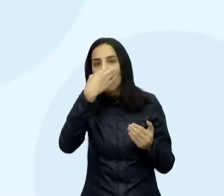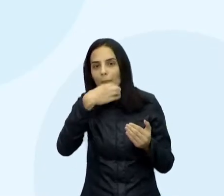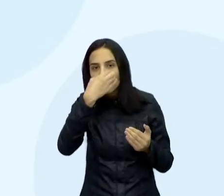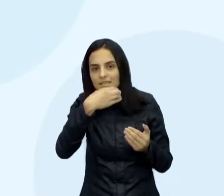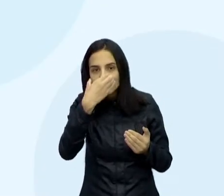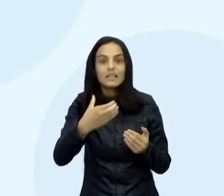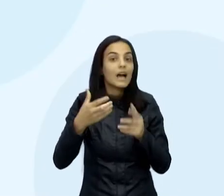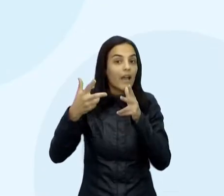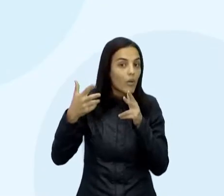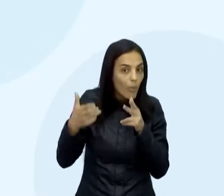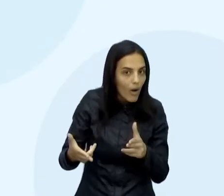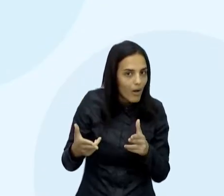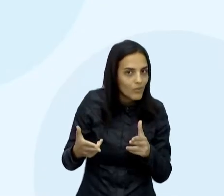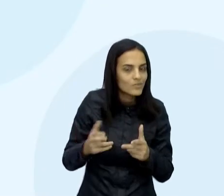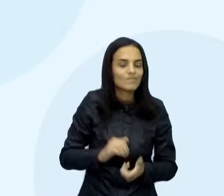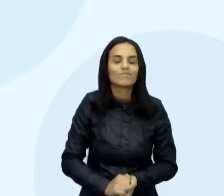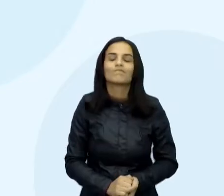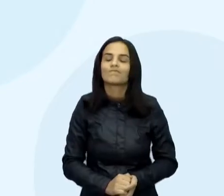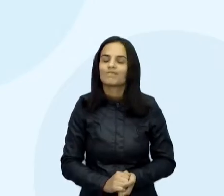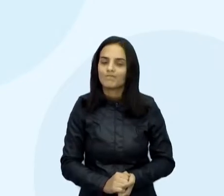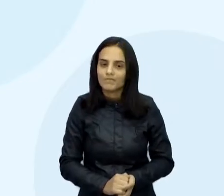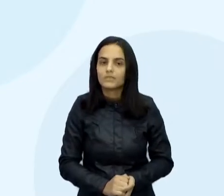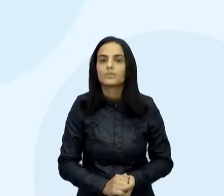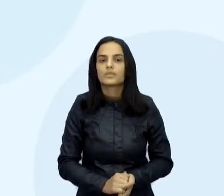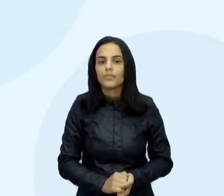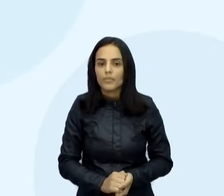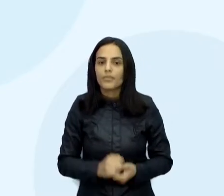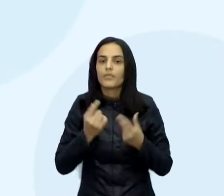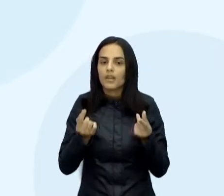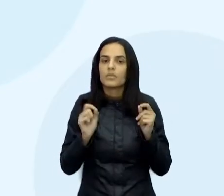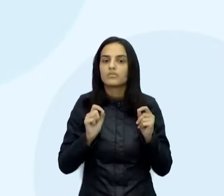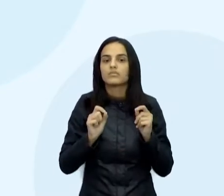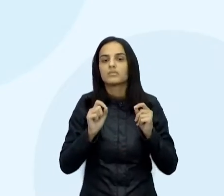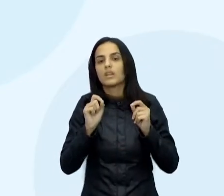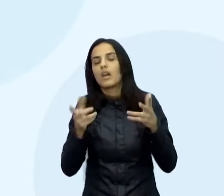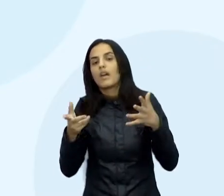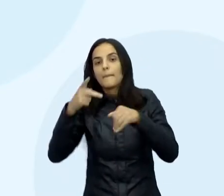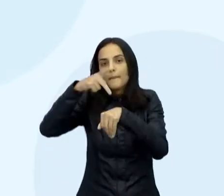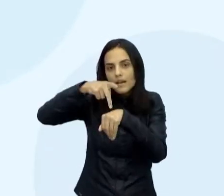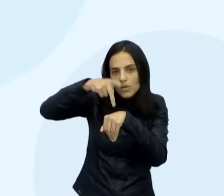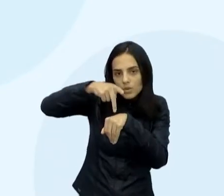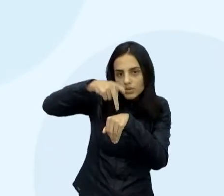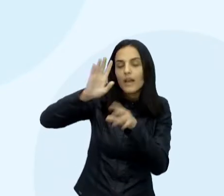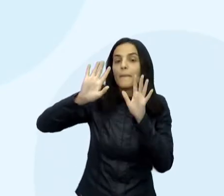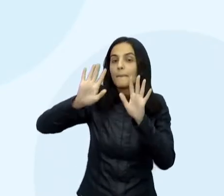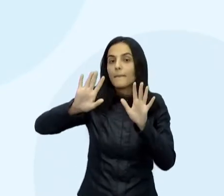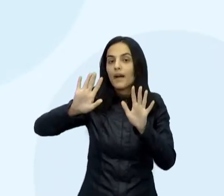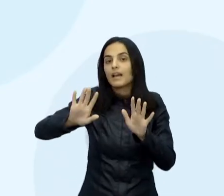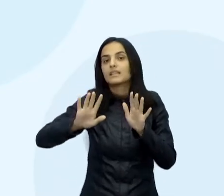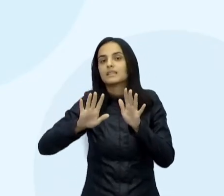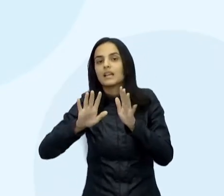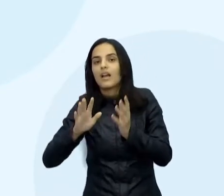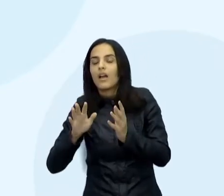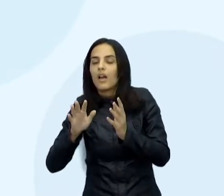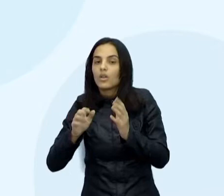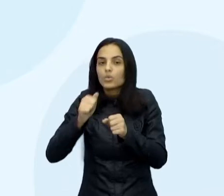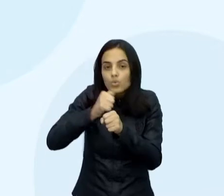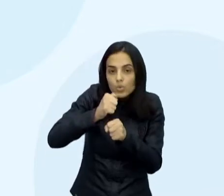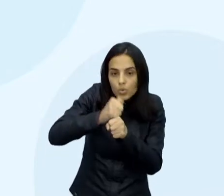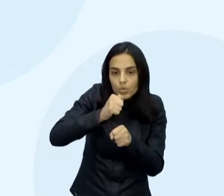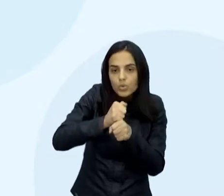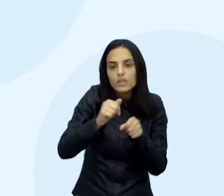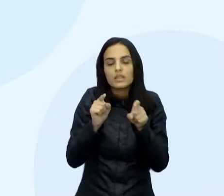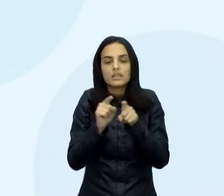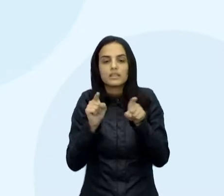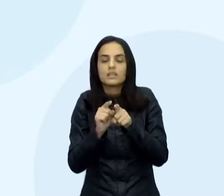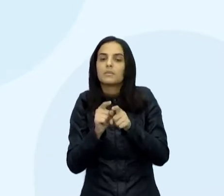em relação à maçã inteira. Embora seja composta de material rochoso, portanto sólido, e aparentemente